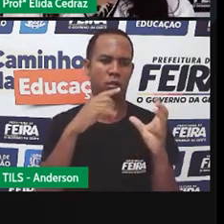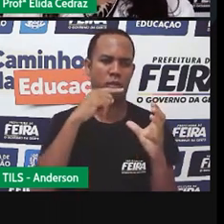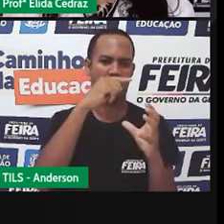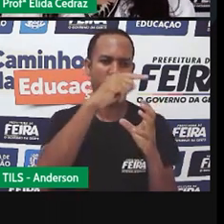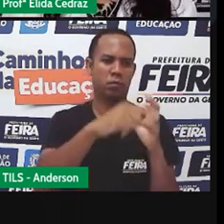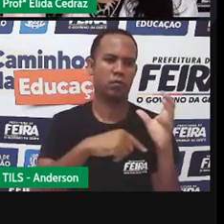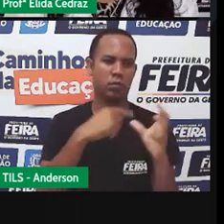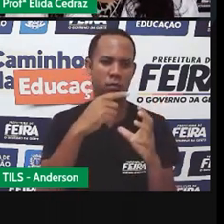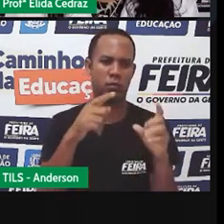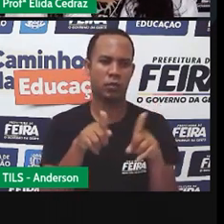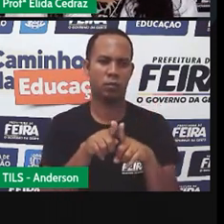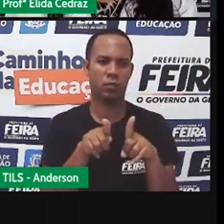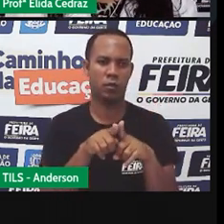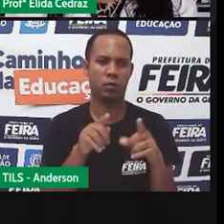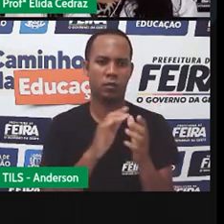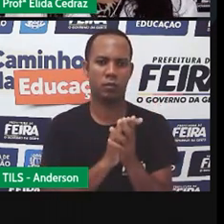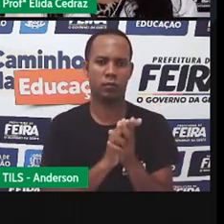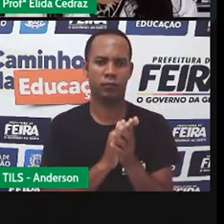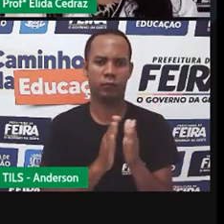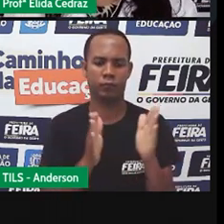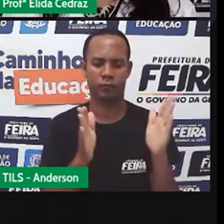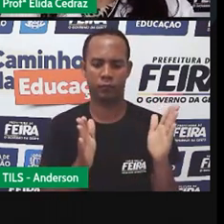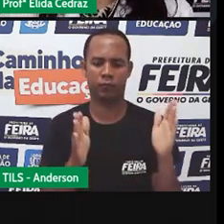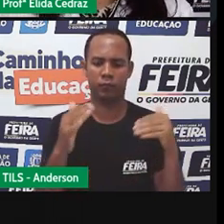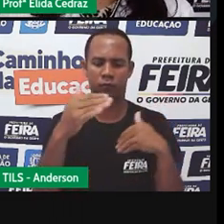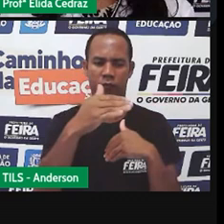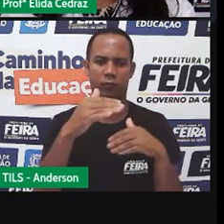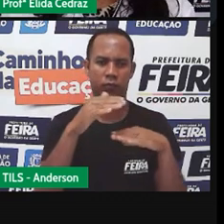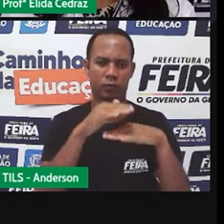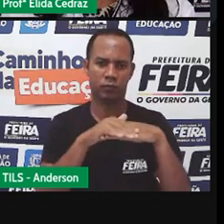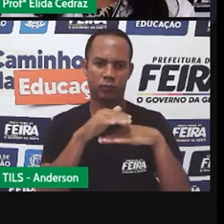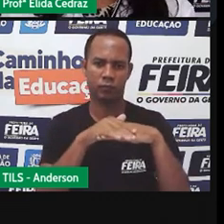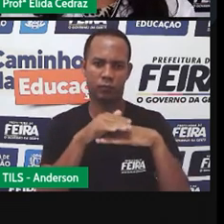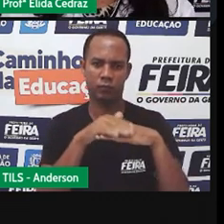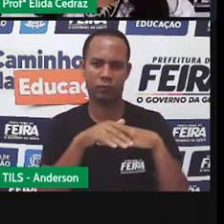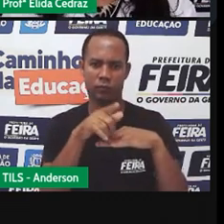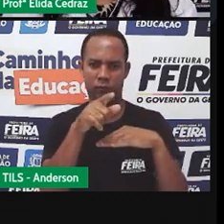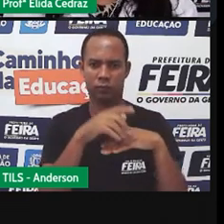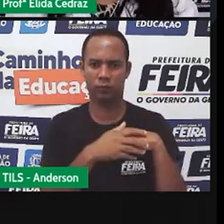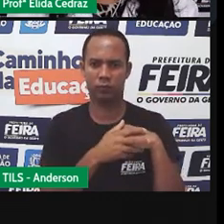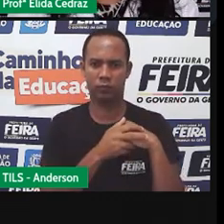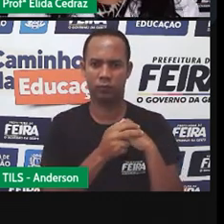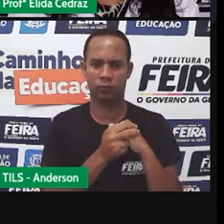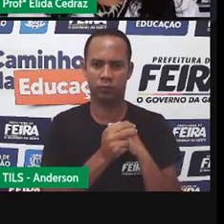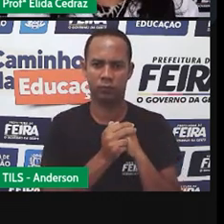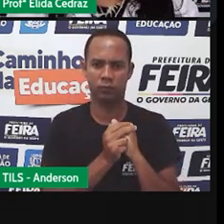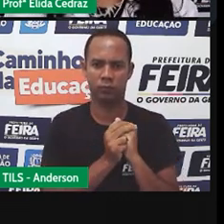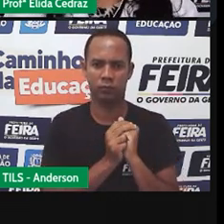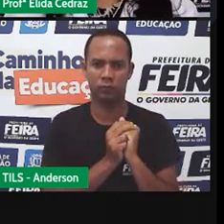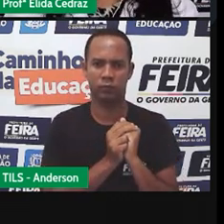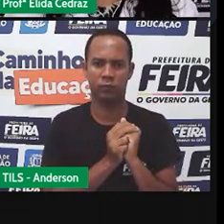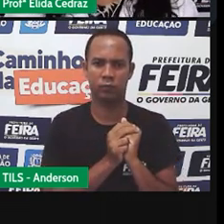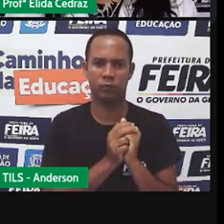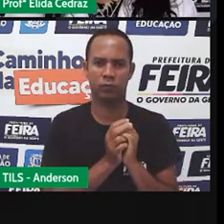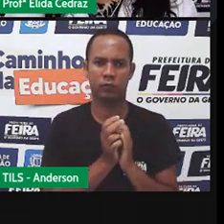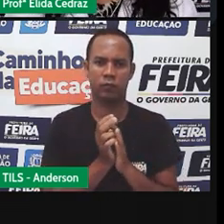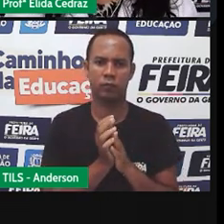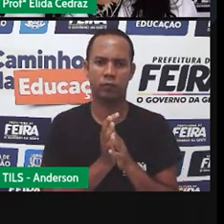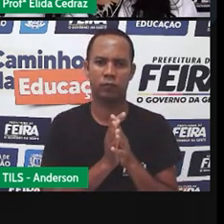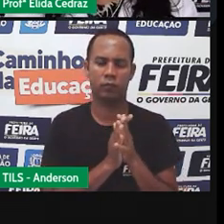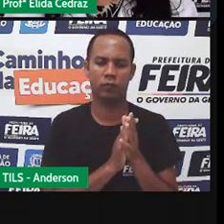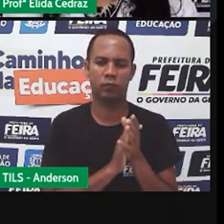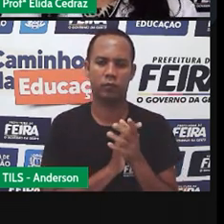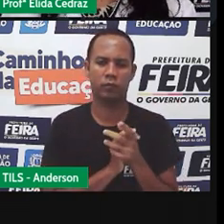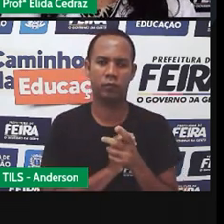círculo. O da caixa de sapato é um retângulo. E o do dado é um